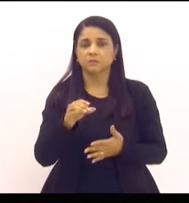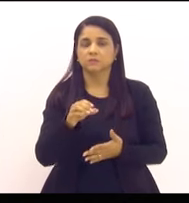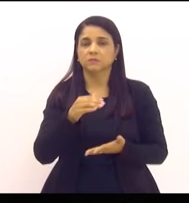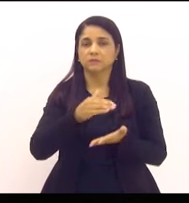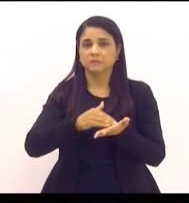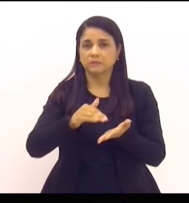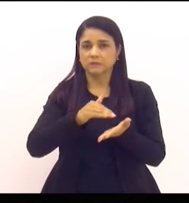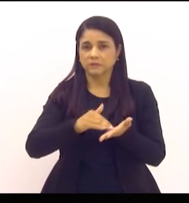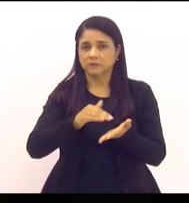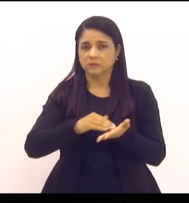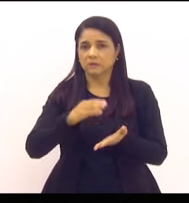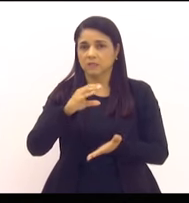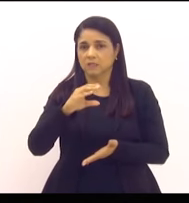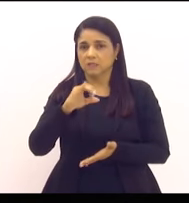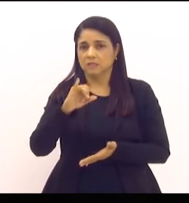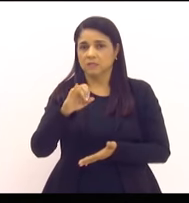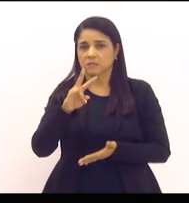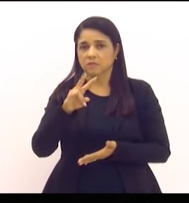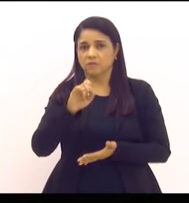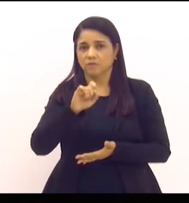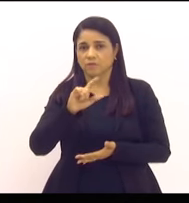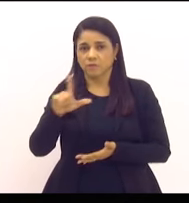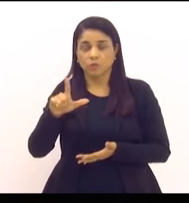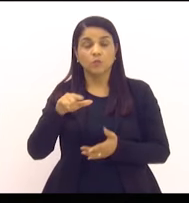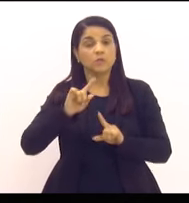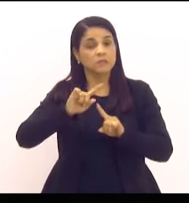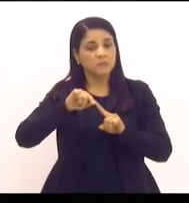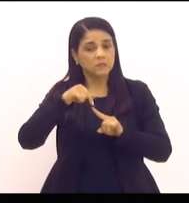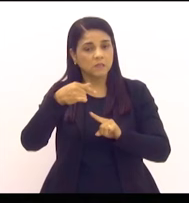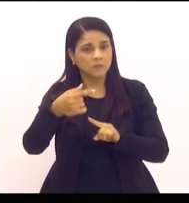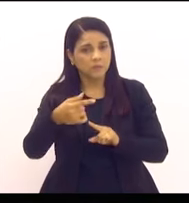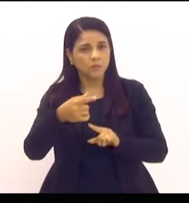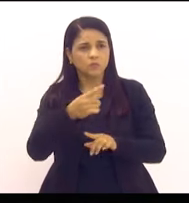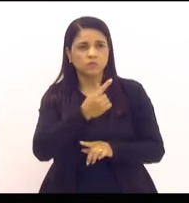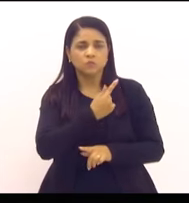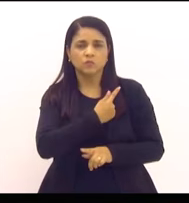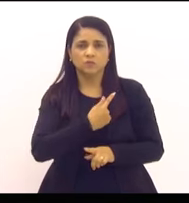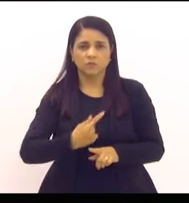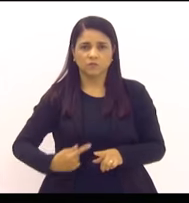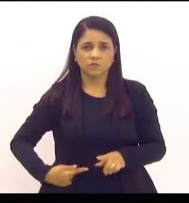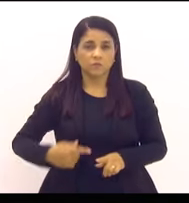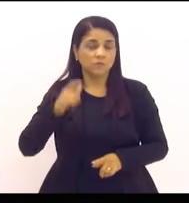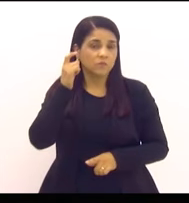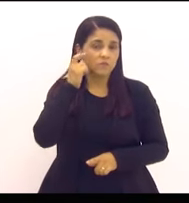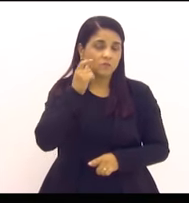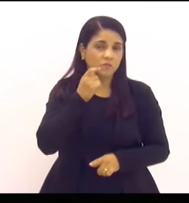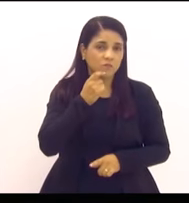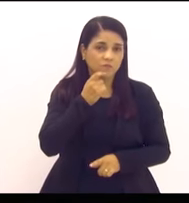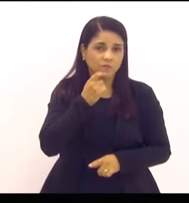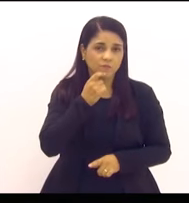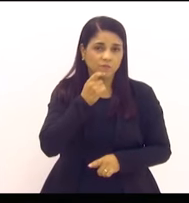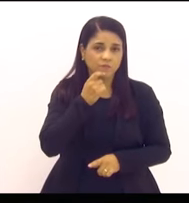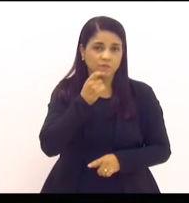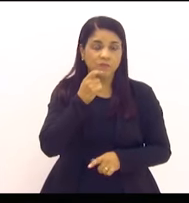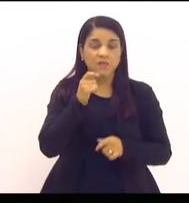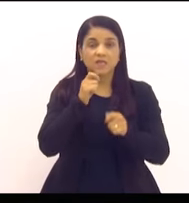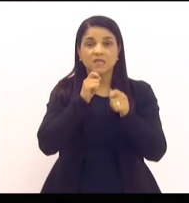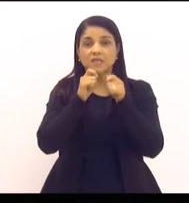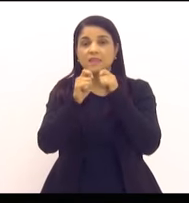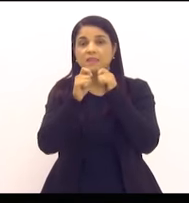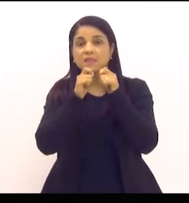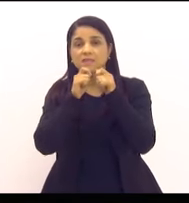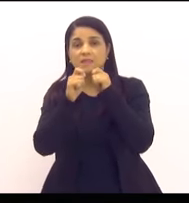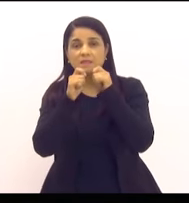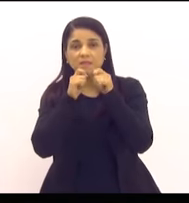se deu após o governo do Estado, o governador Cláudio Castro, dar uma entrevista